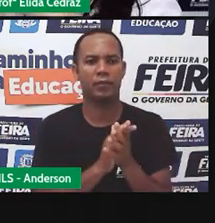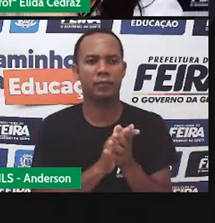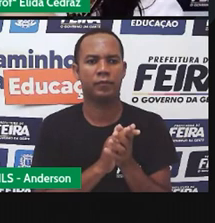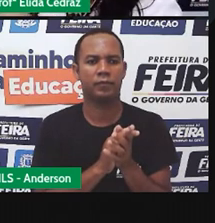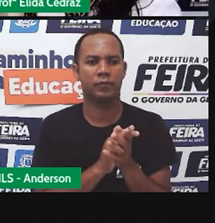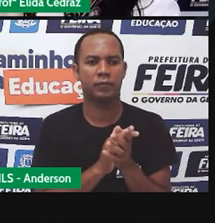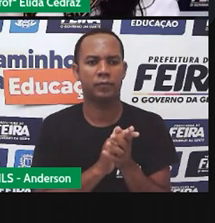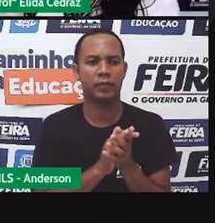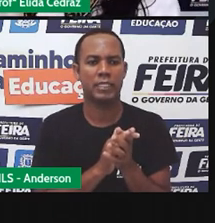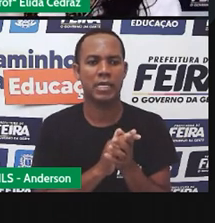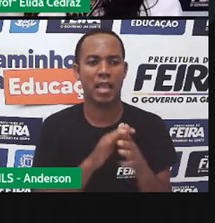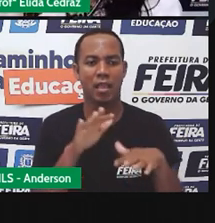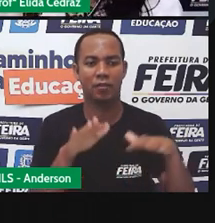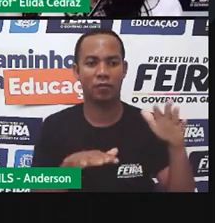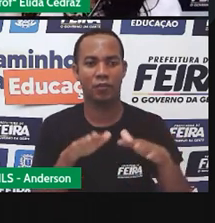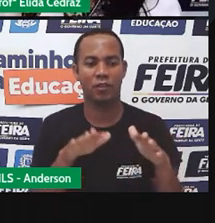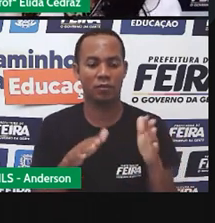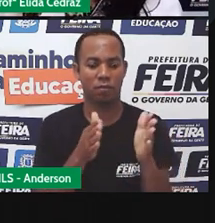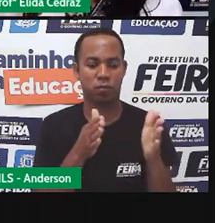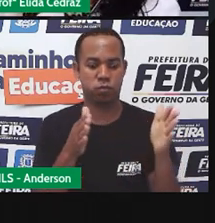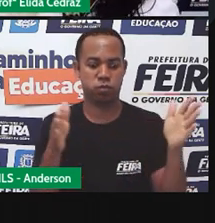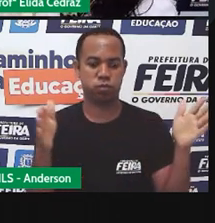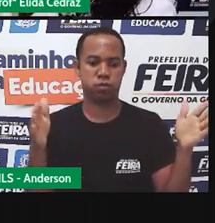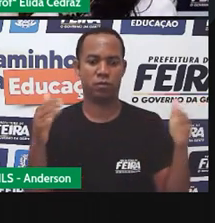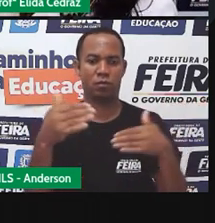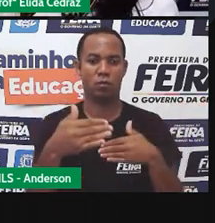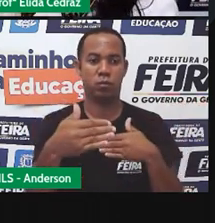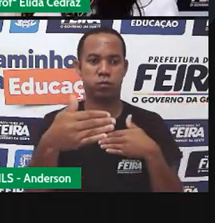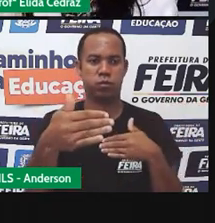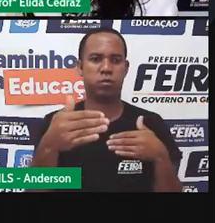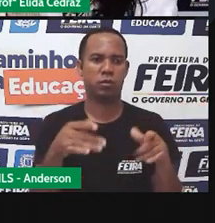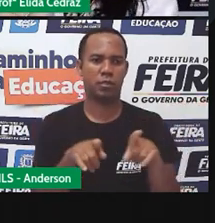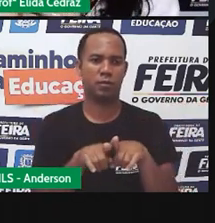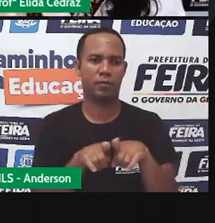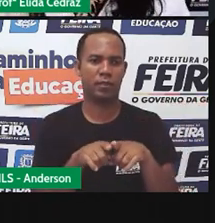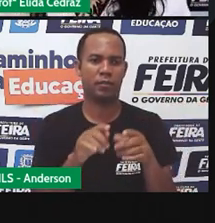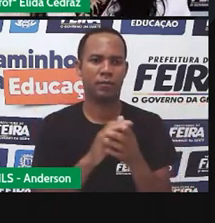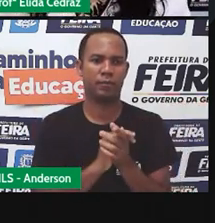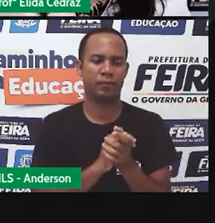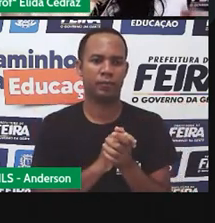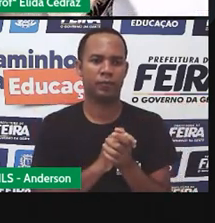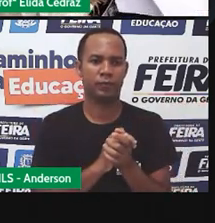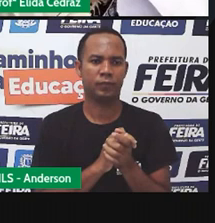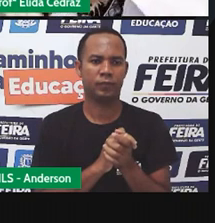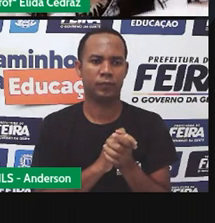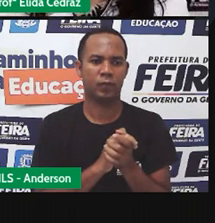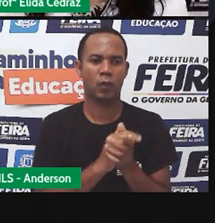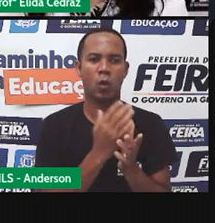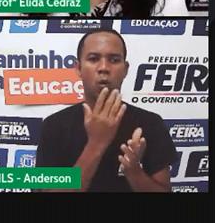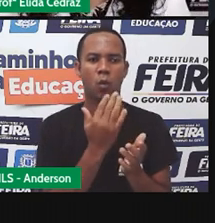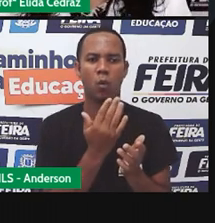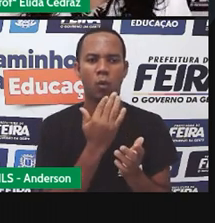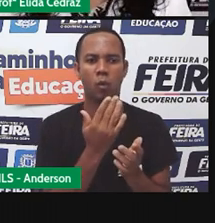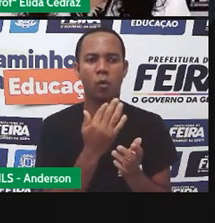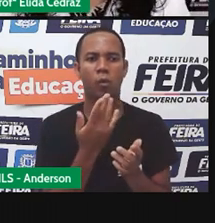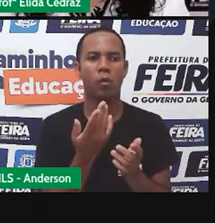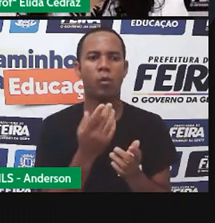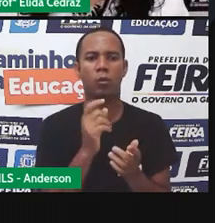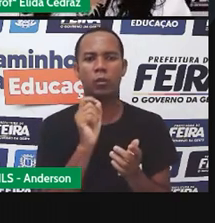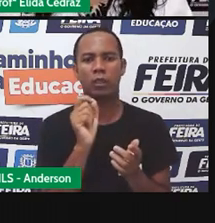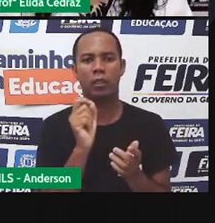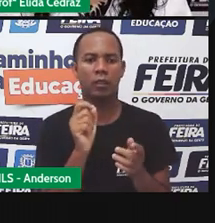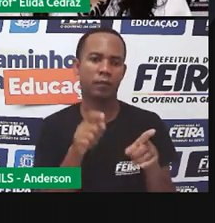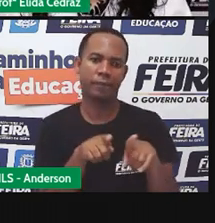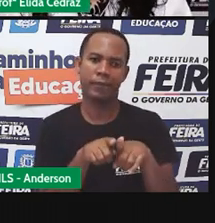por ser maior, ele é mais pesado do que o guardanapo. Na cor e na